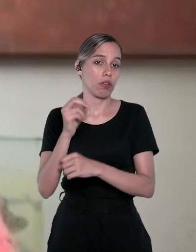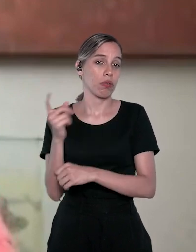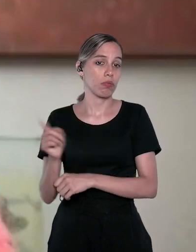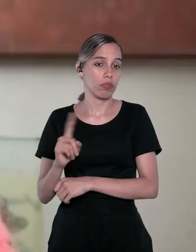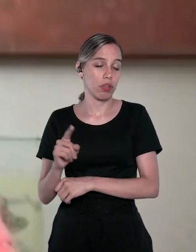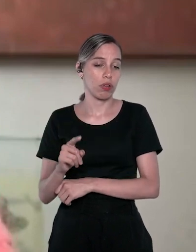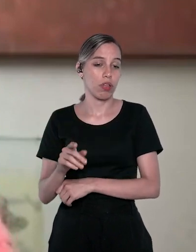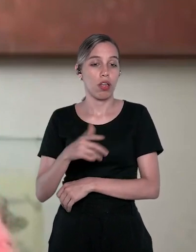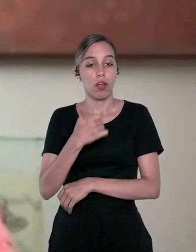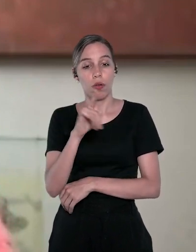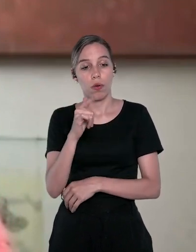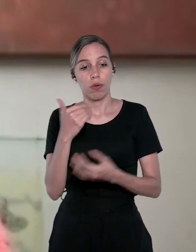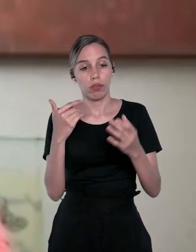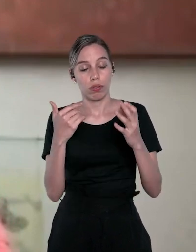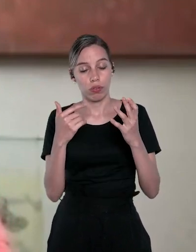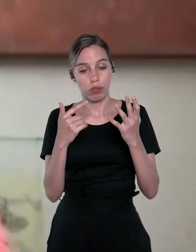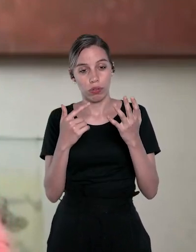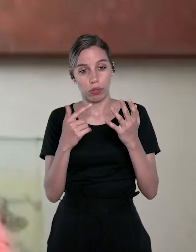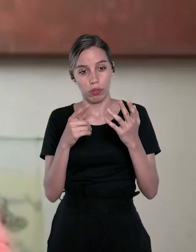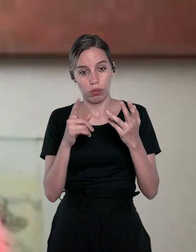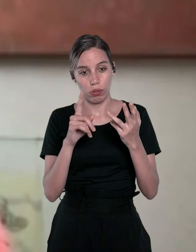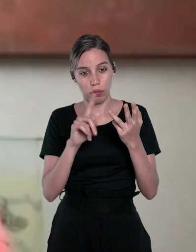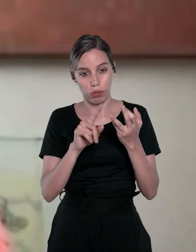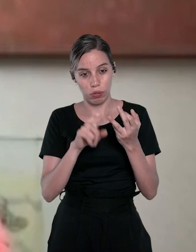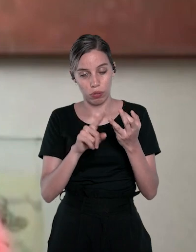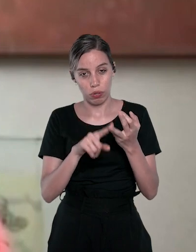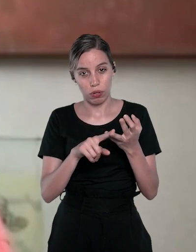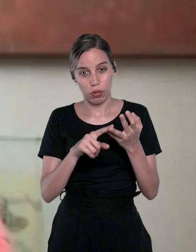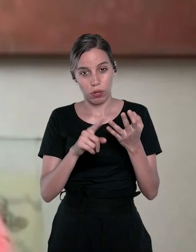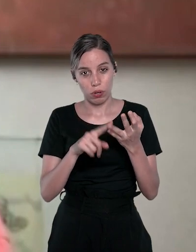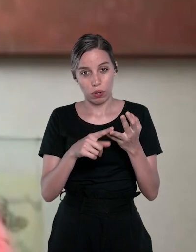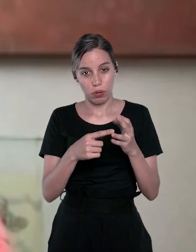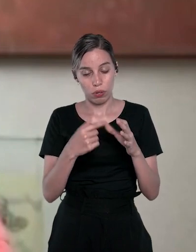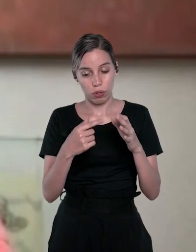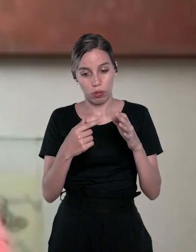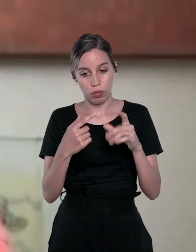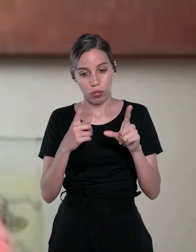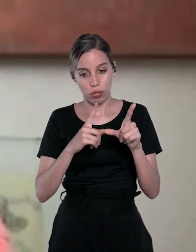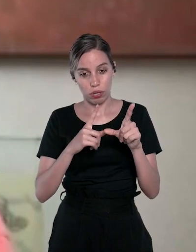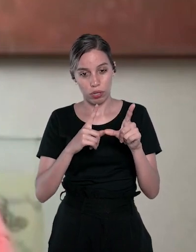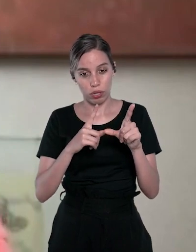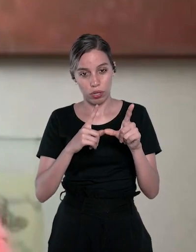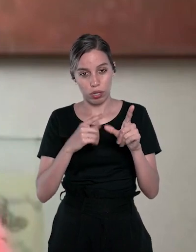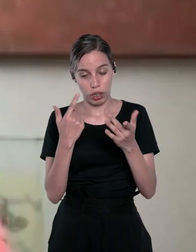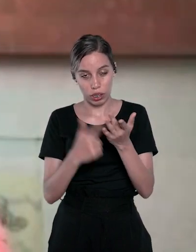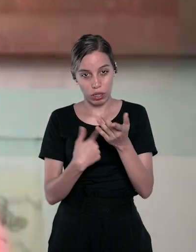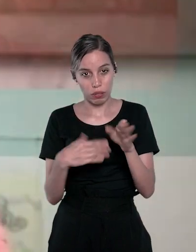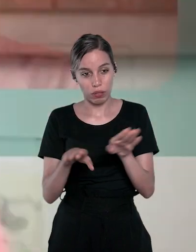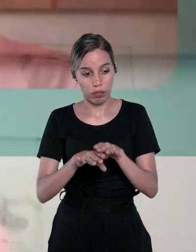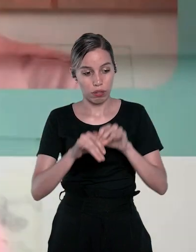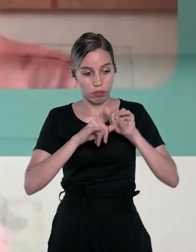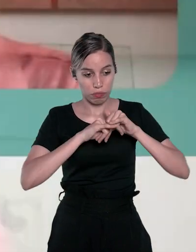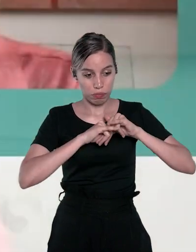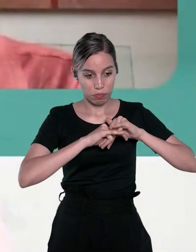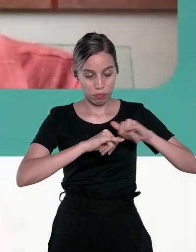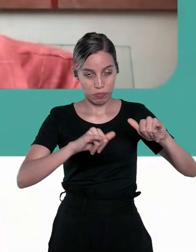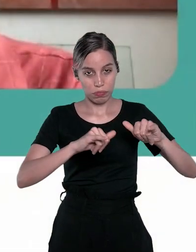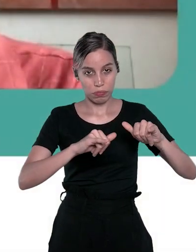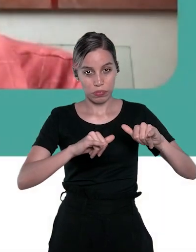E um outro livro também de ficção que eu encaminhei para algumas editoras, que é uma